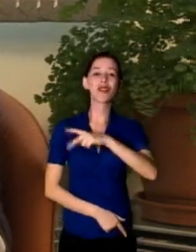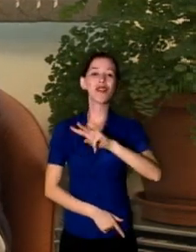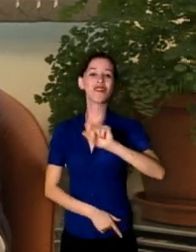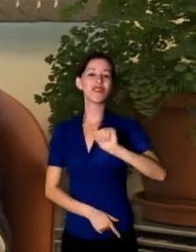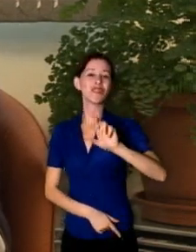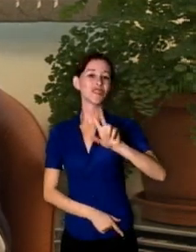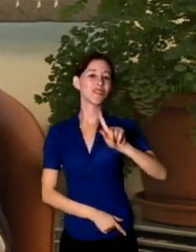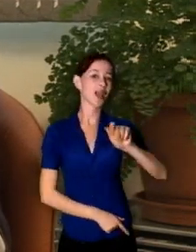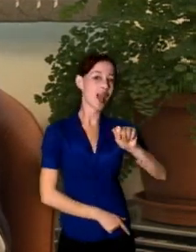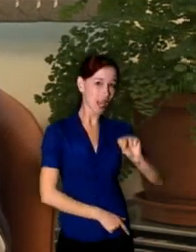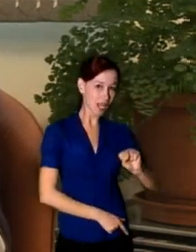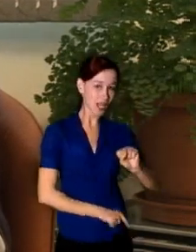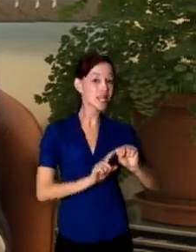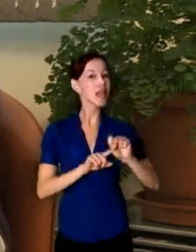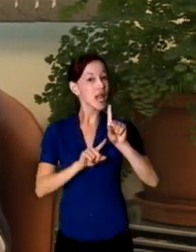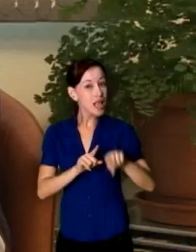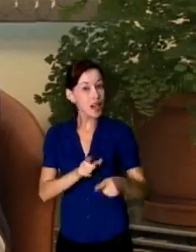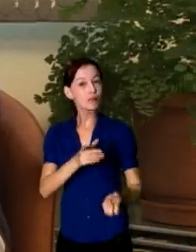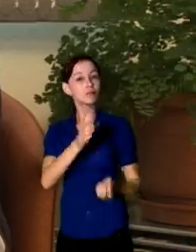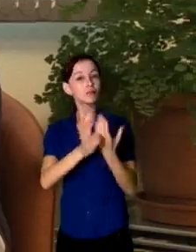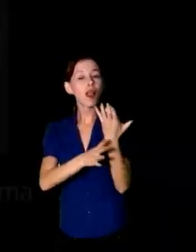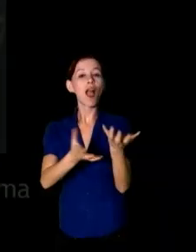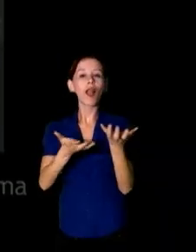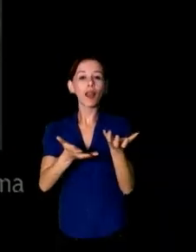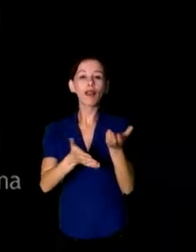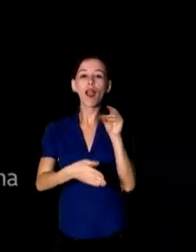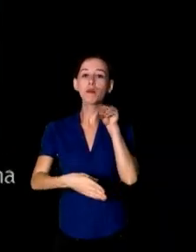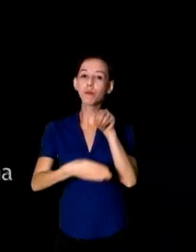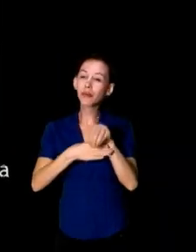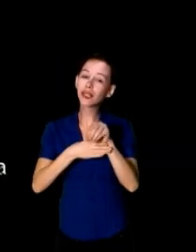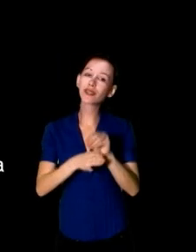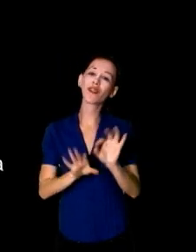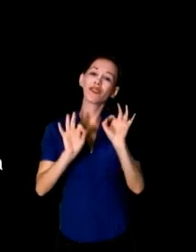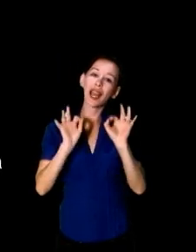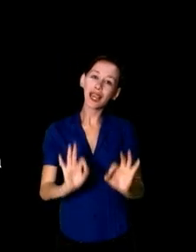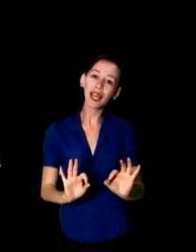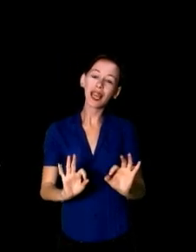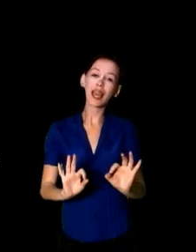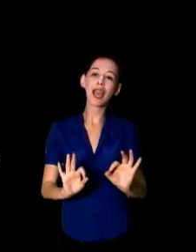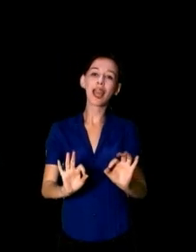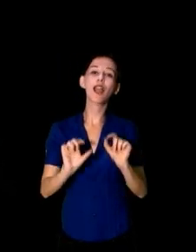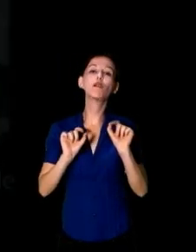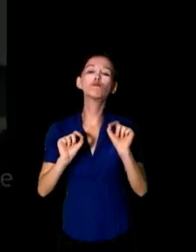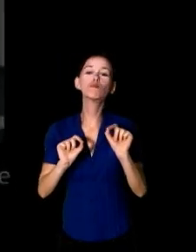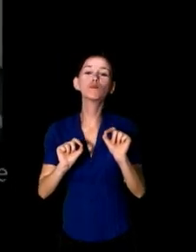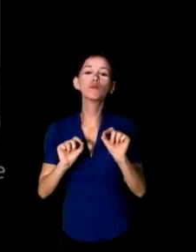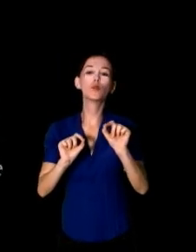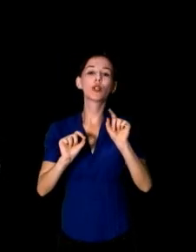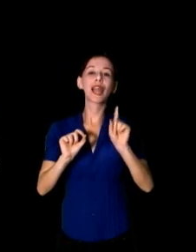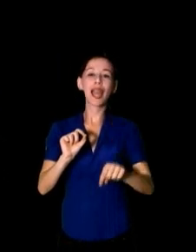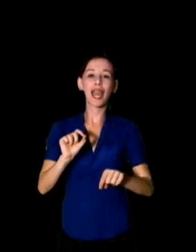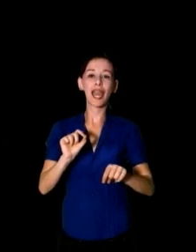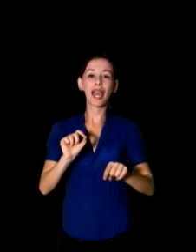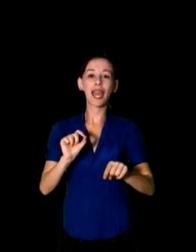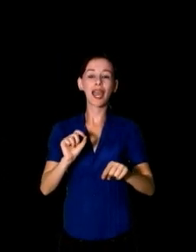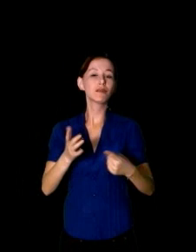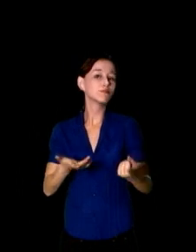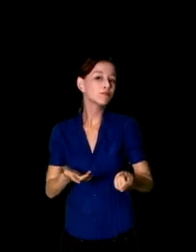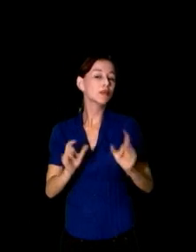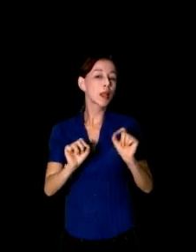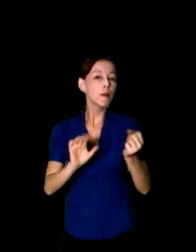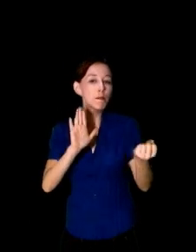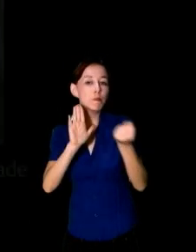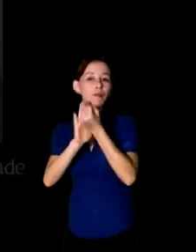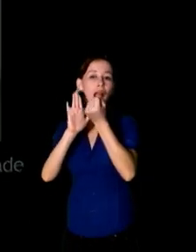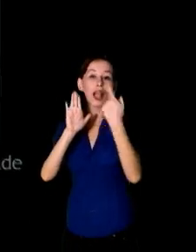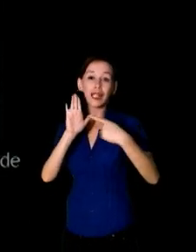perspectiva de preservar exatamente os marcos da história